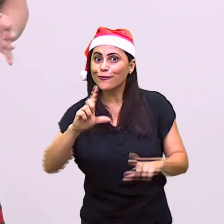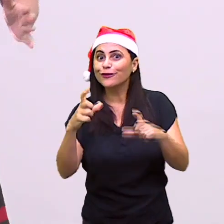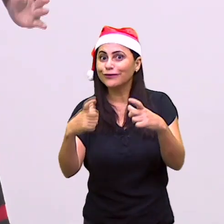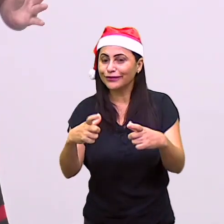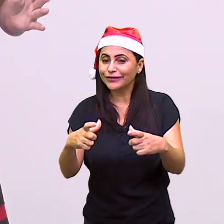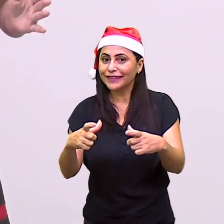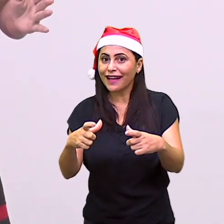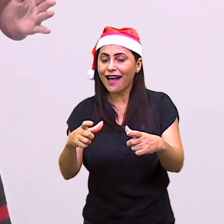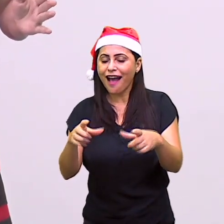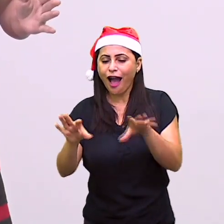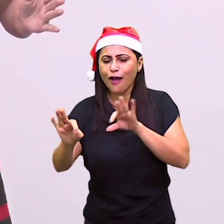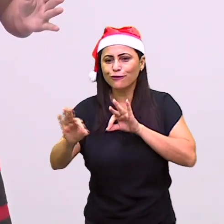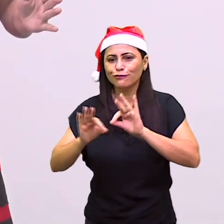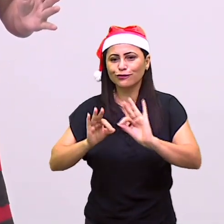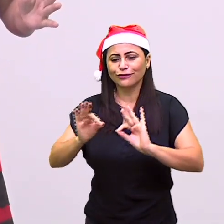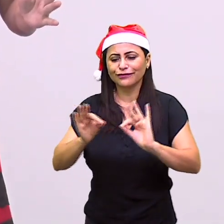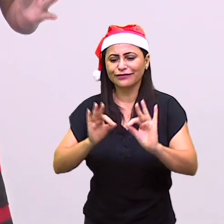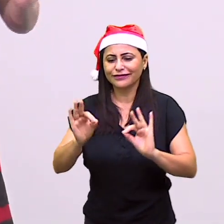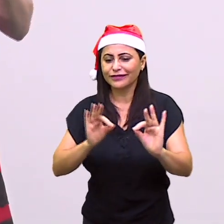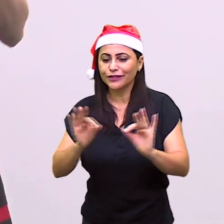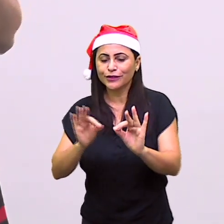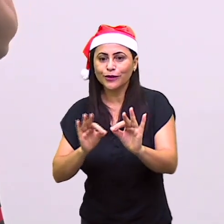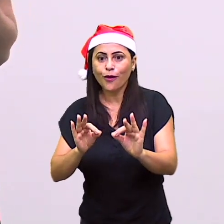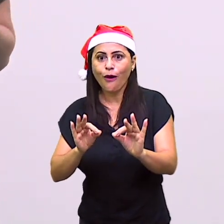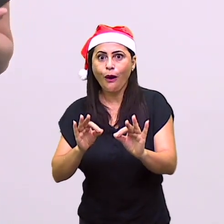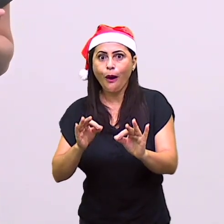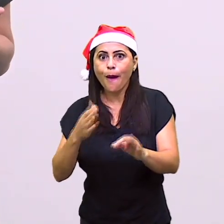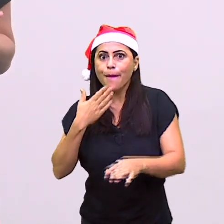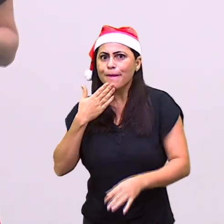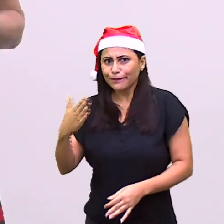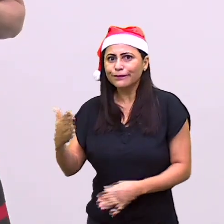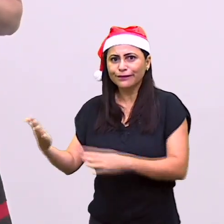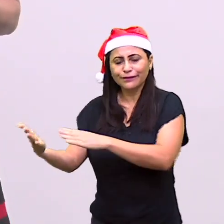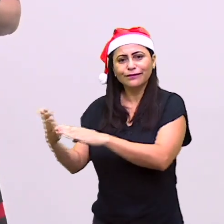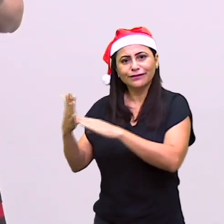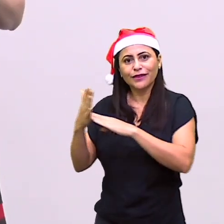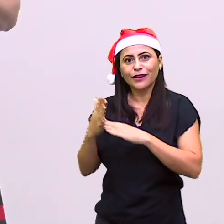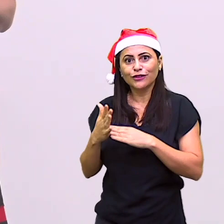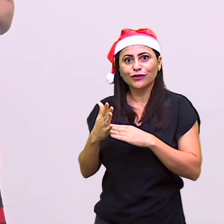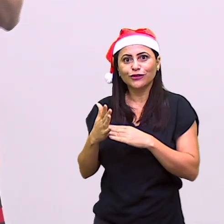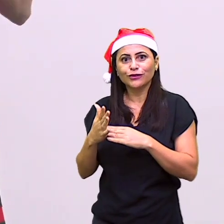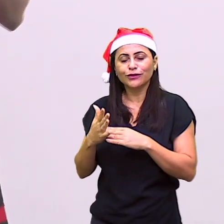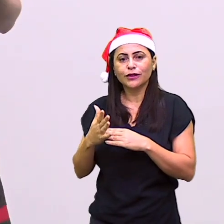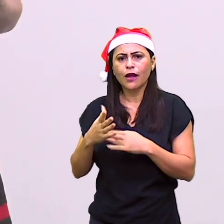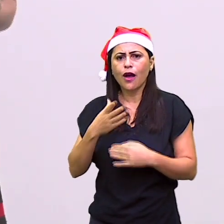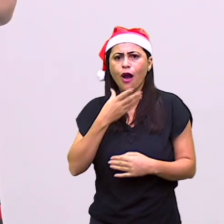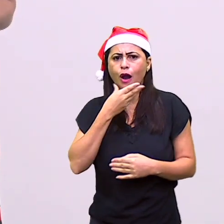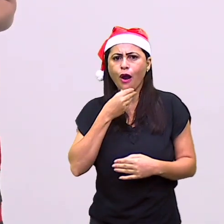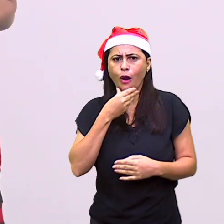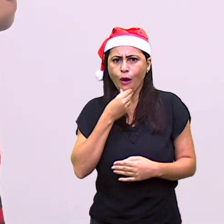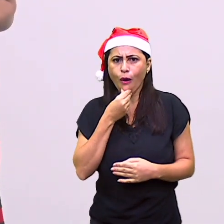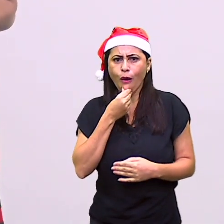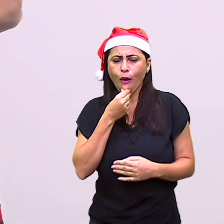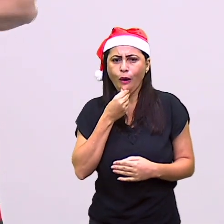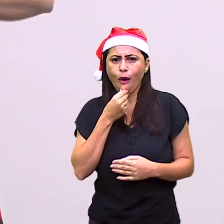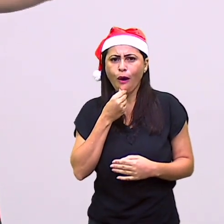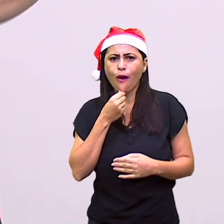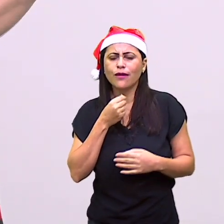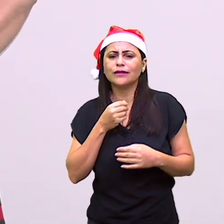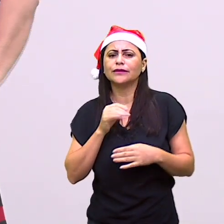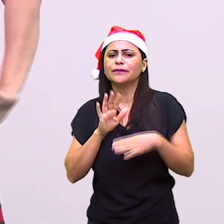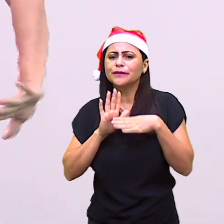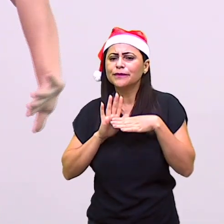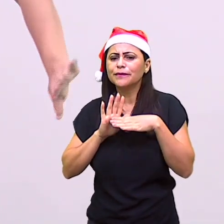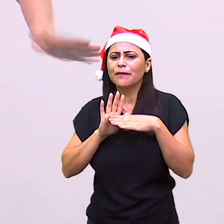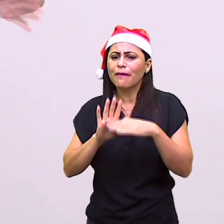terreno, limpou, pediu ajuda do jardineiro Alexandre.